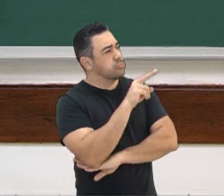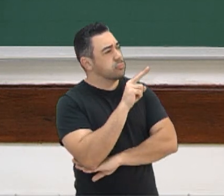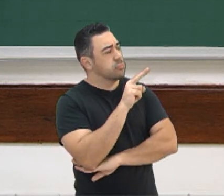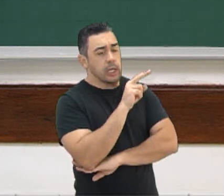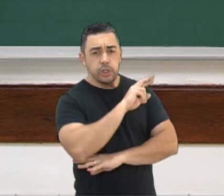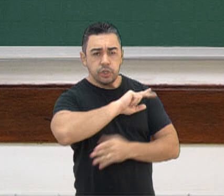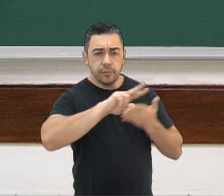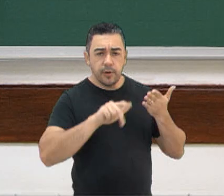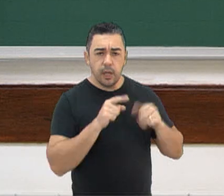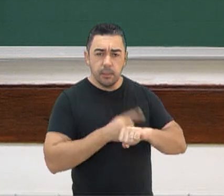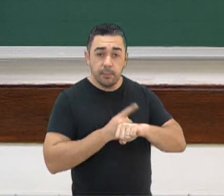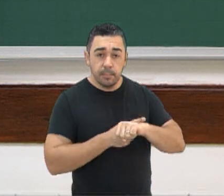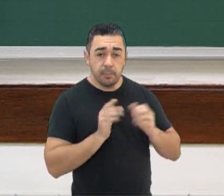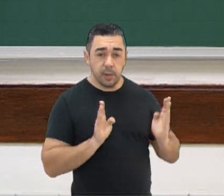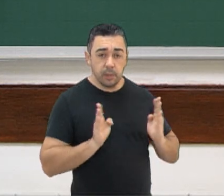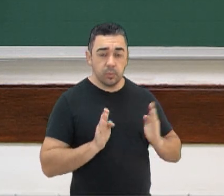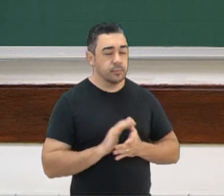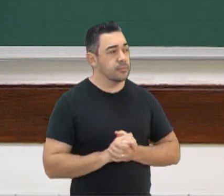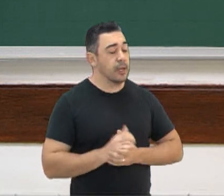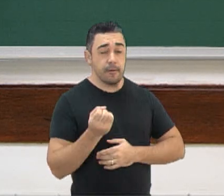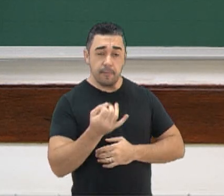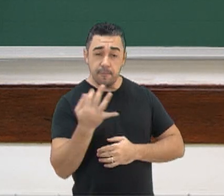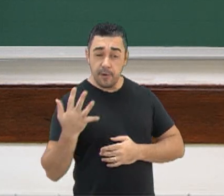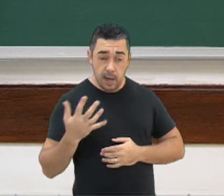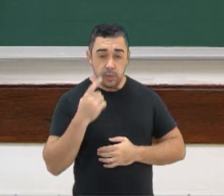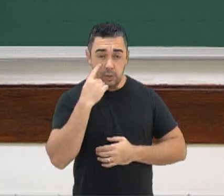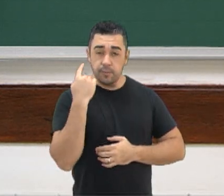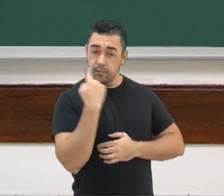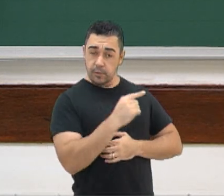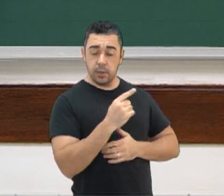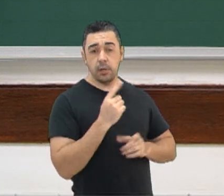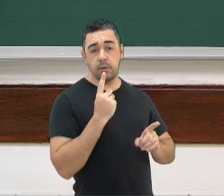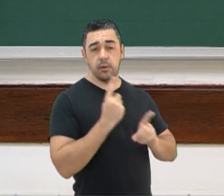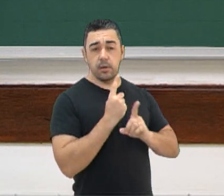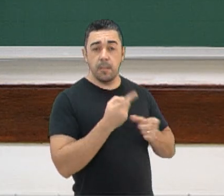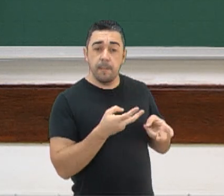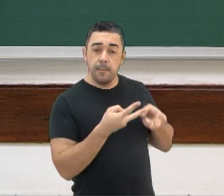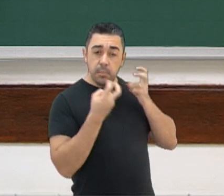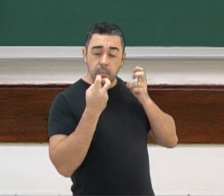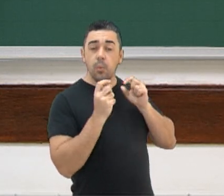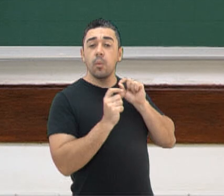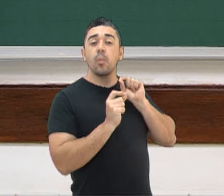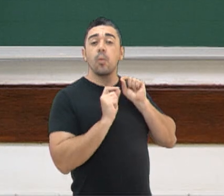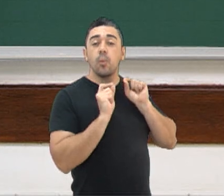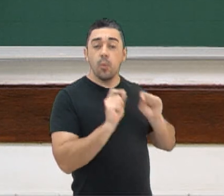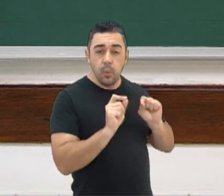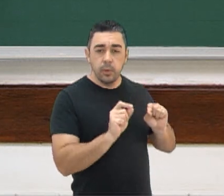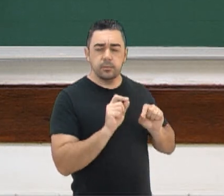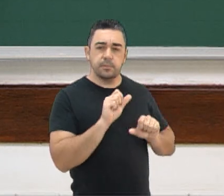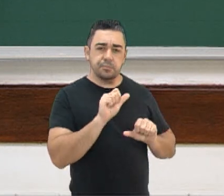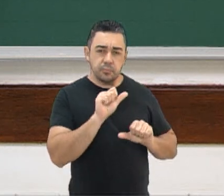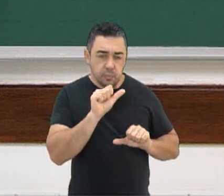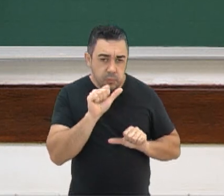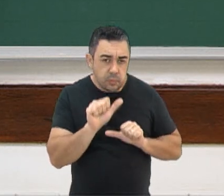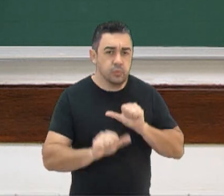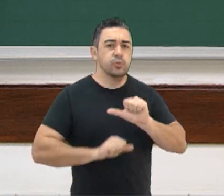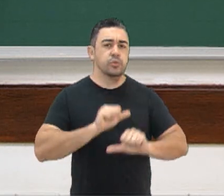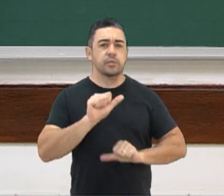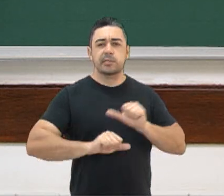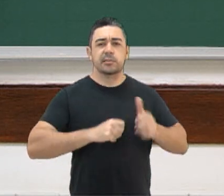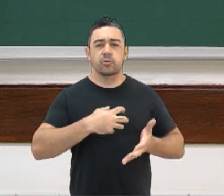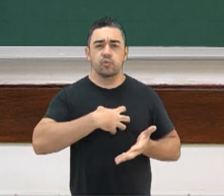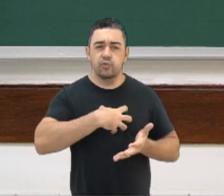diferentes momentos, em várias delas nós vamos perceber que há uma mudança